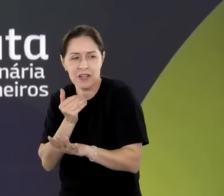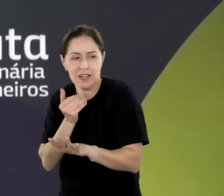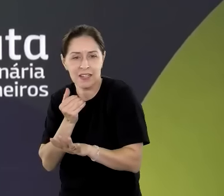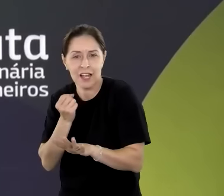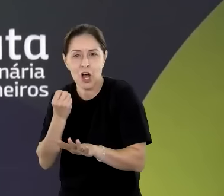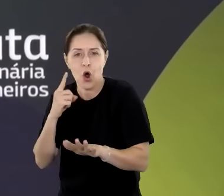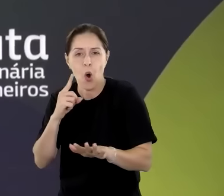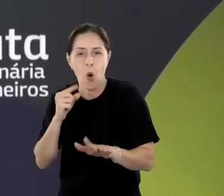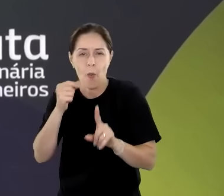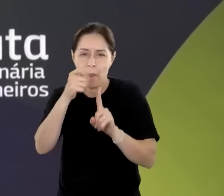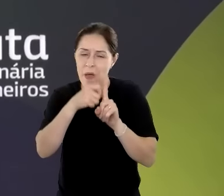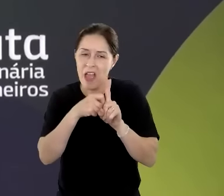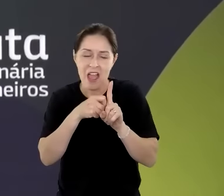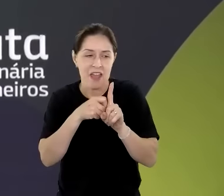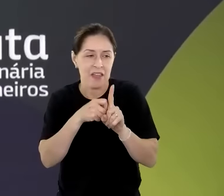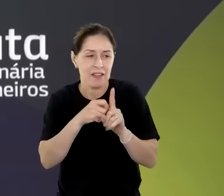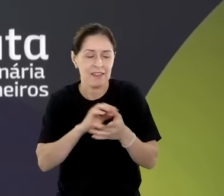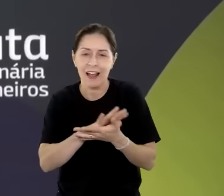Mas você não vê a ave chorando, vê?